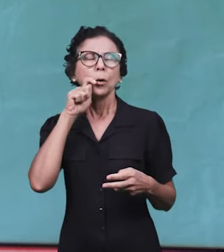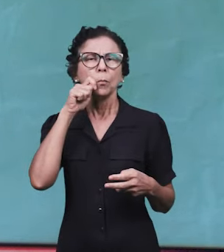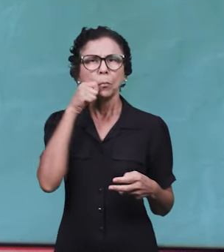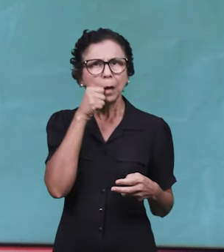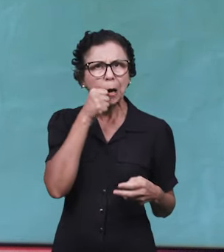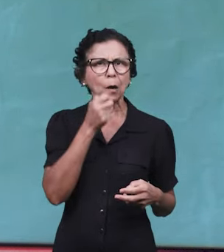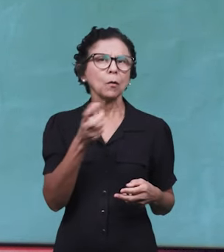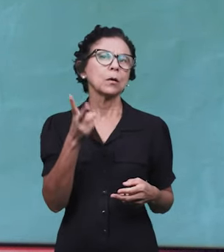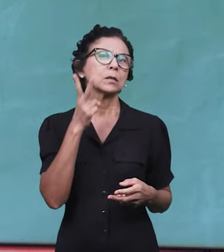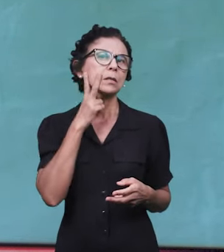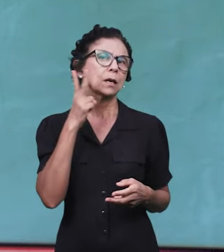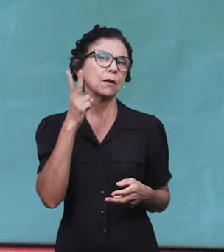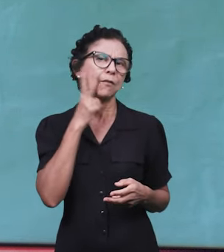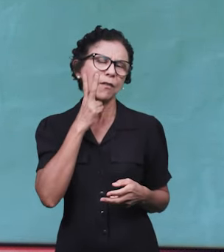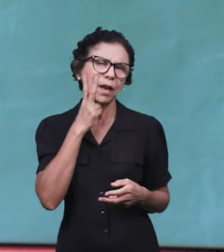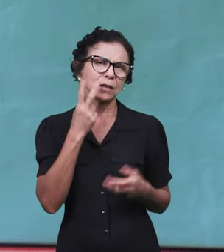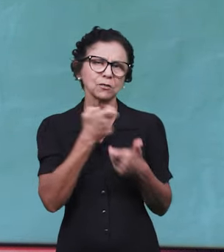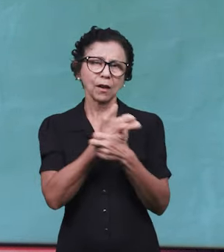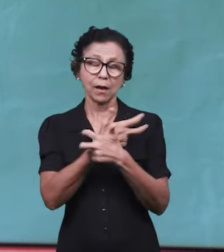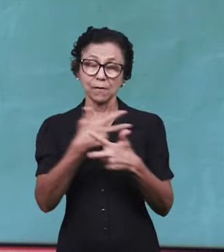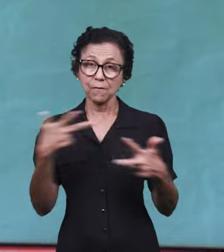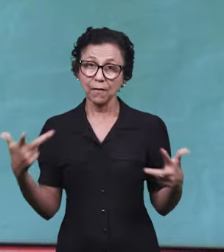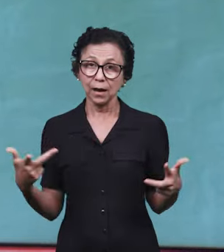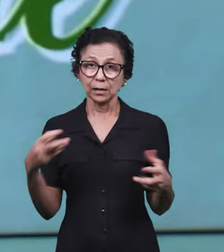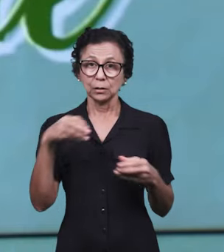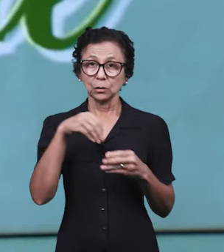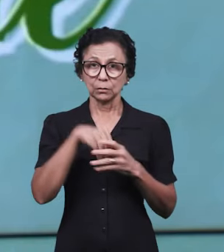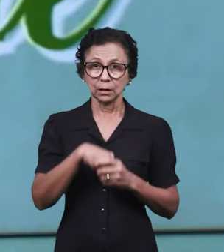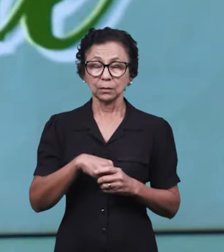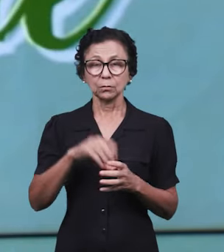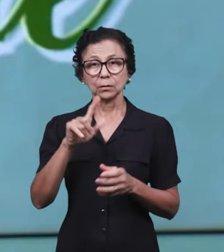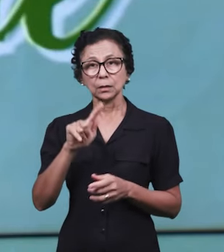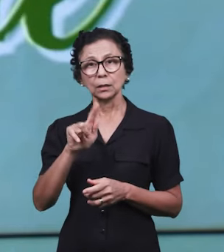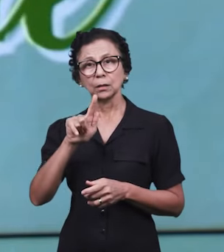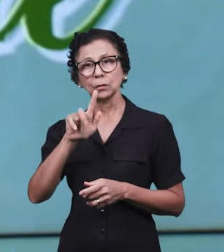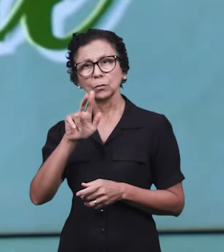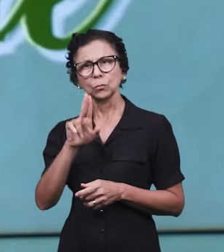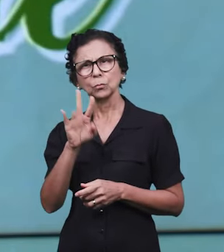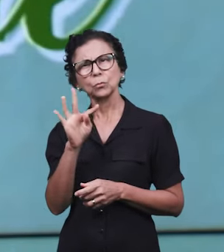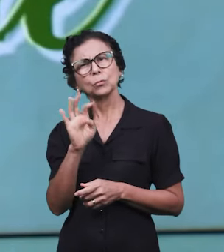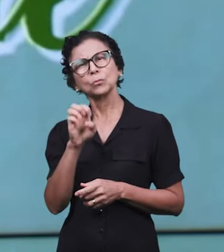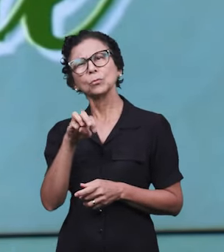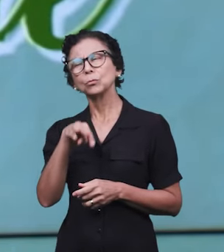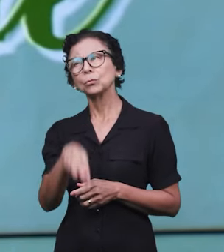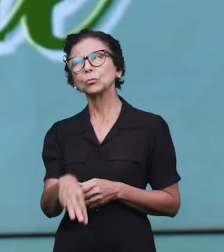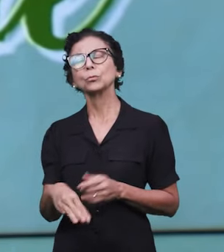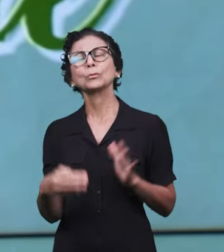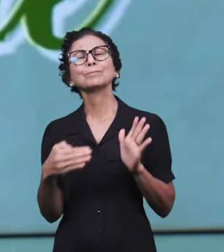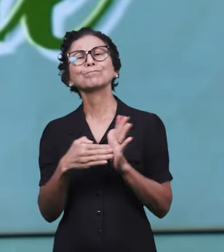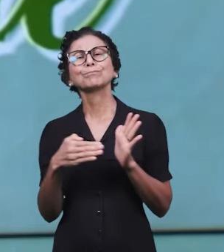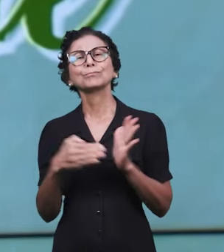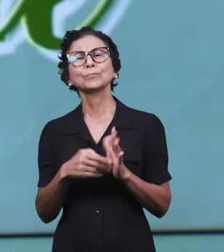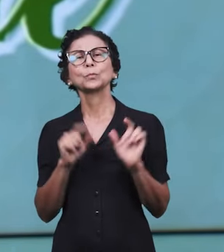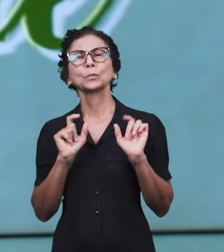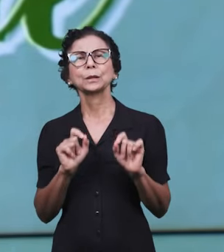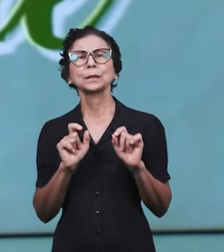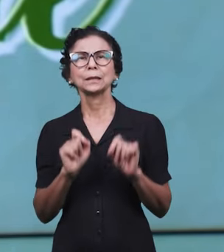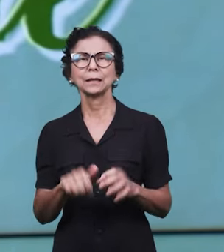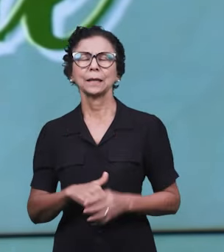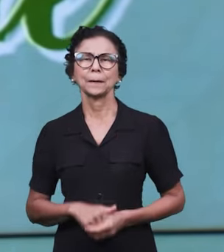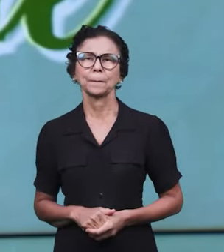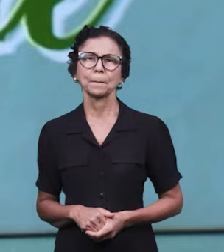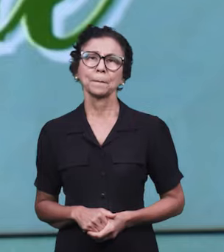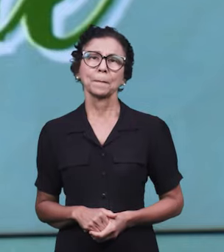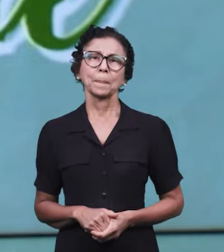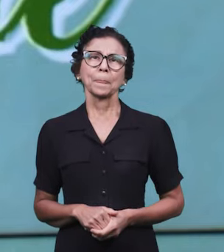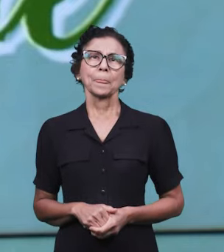glúten. Então, a lista é bem extensa. Mas, então, o que seria essa intolerância ao glúten?